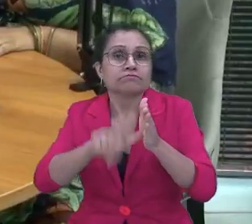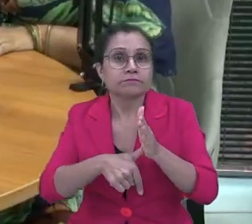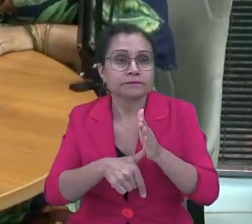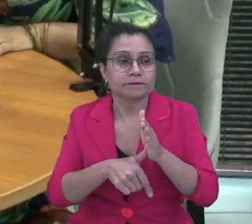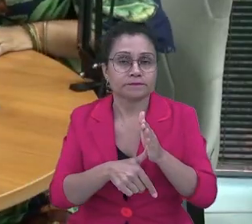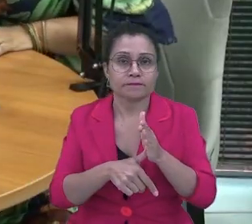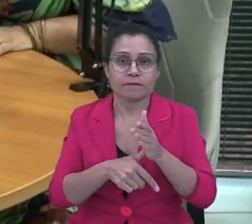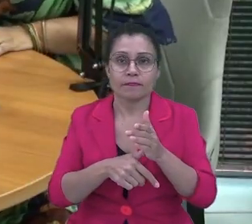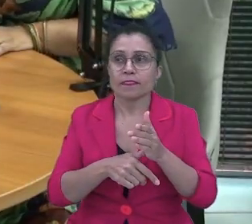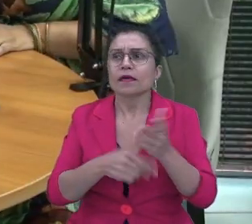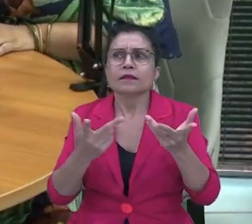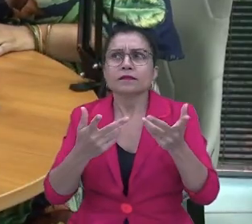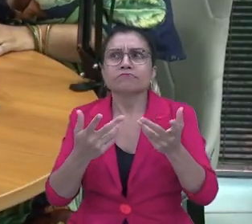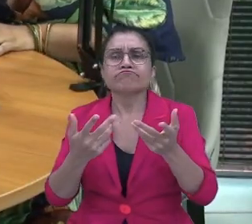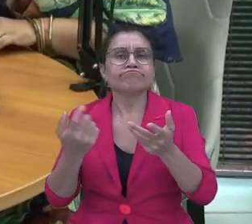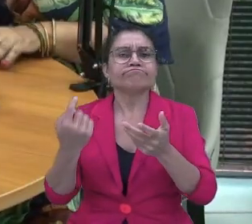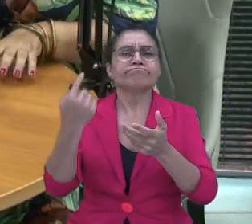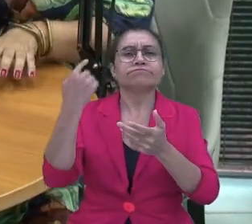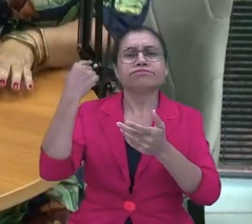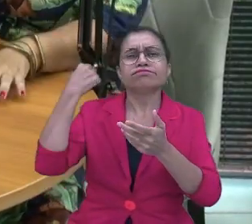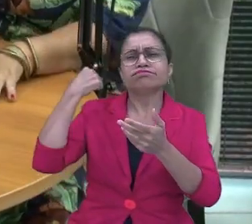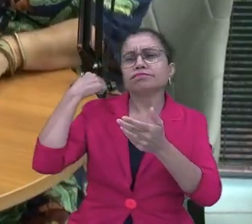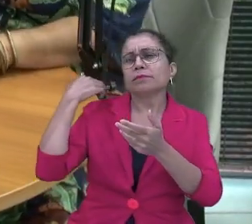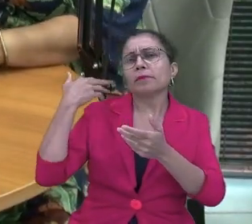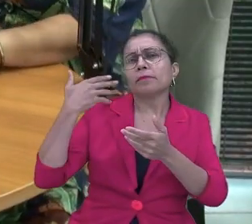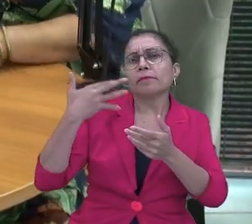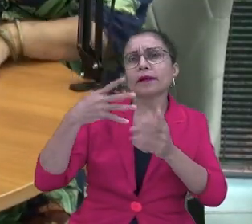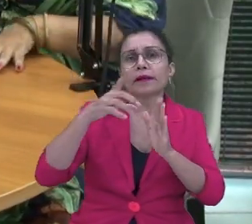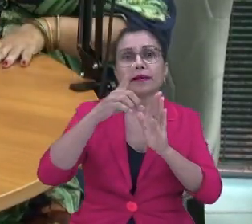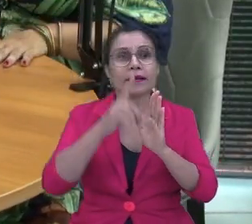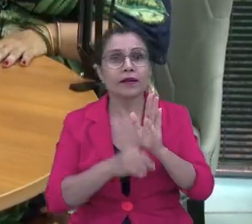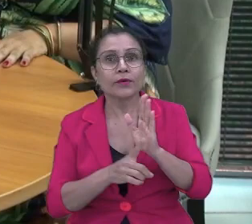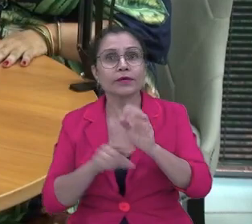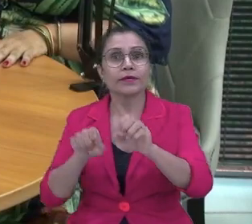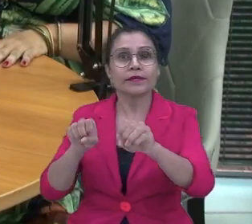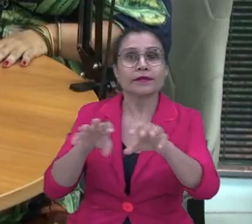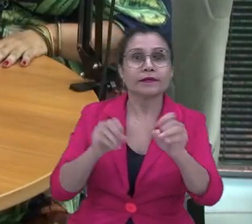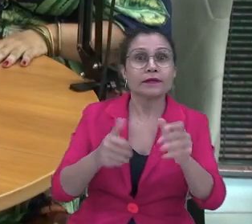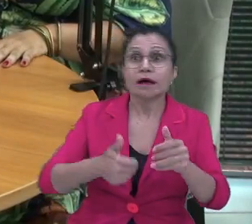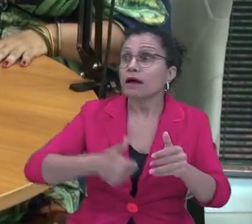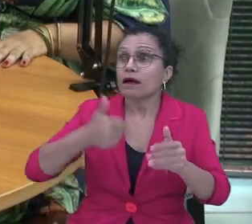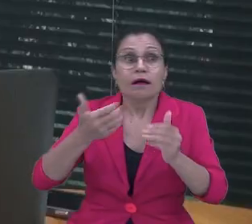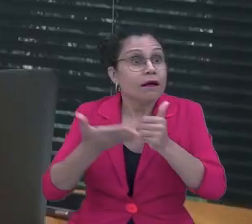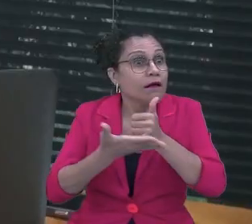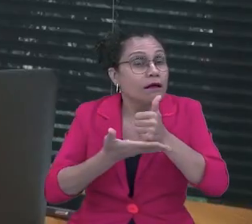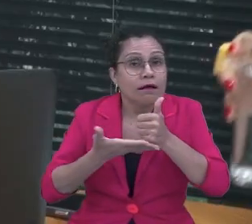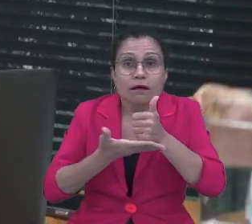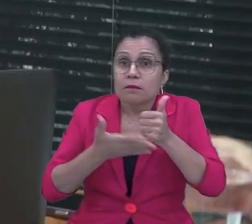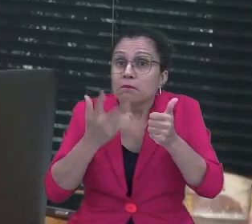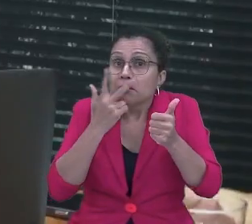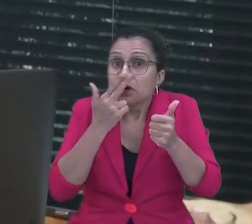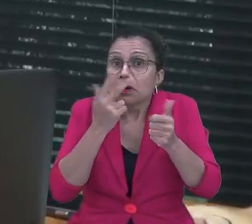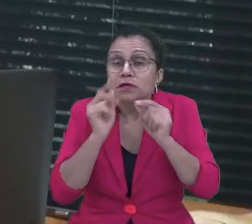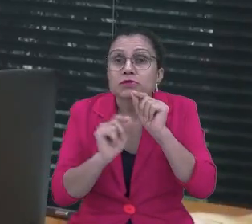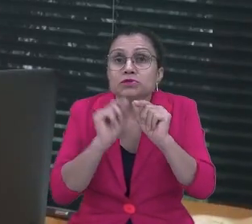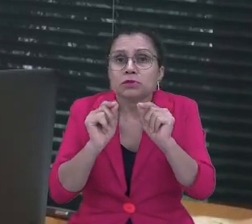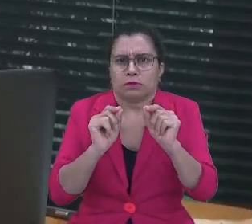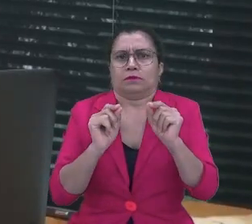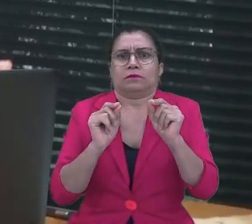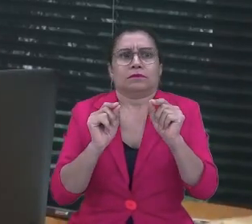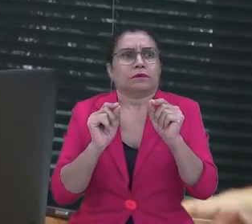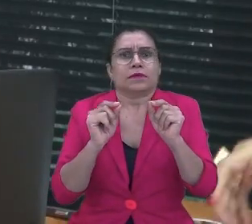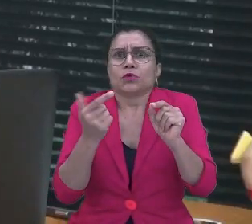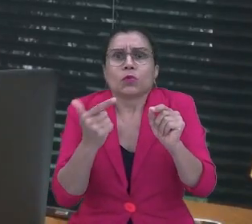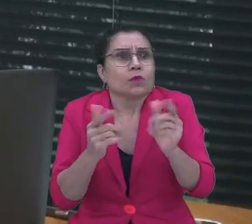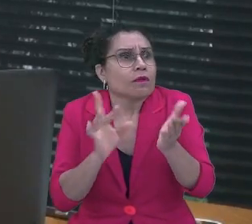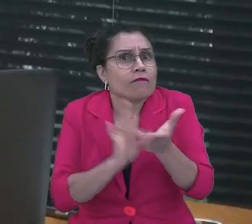a professora senhora fazendo esse resgate quando fala em direito à educação primária. Parece algo assim, nossa, tão